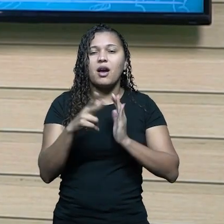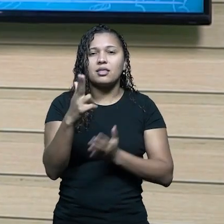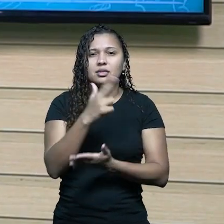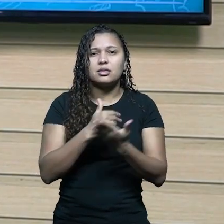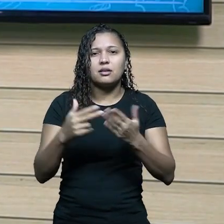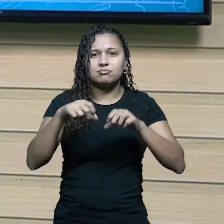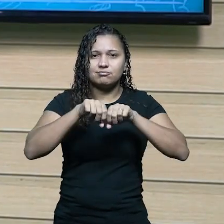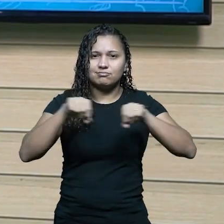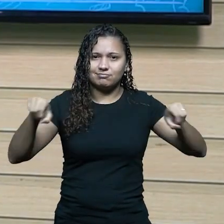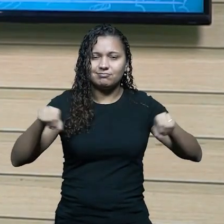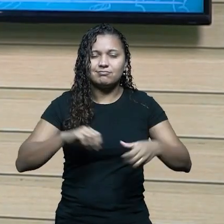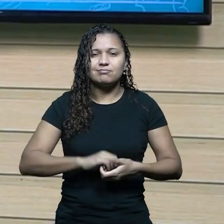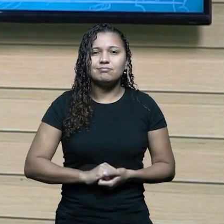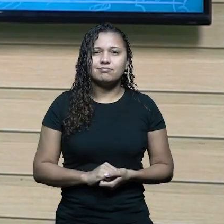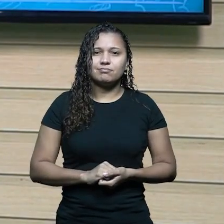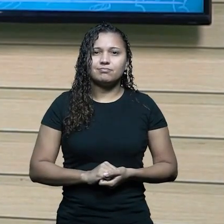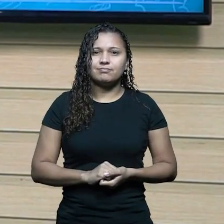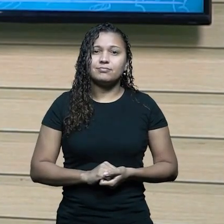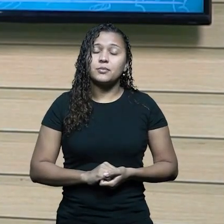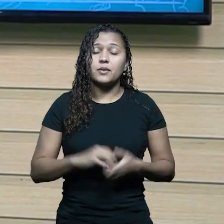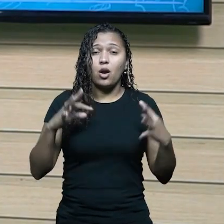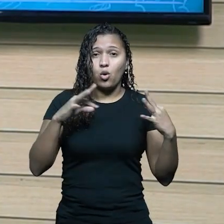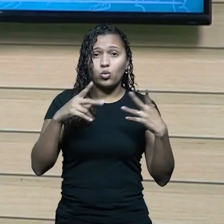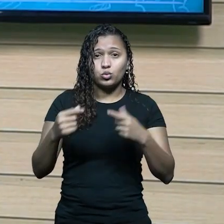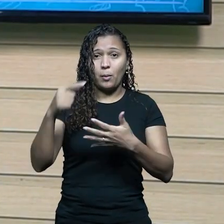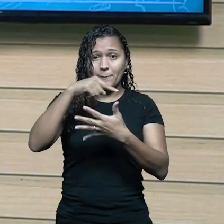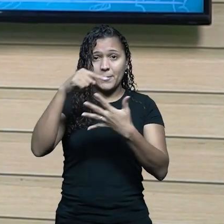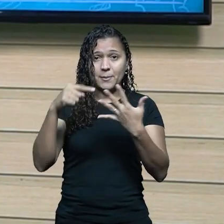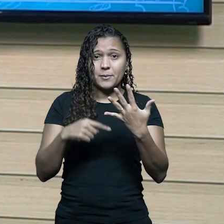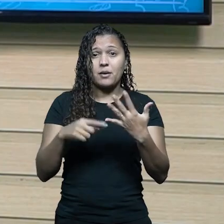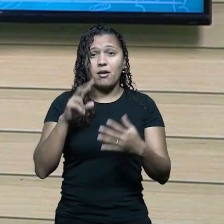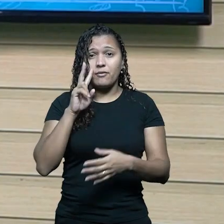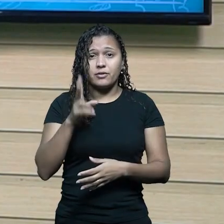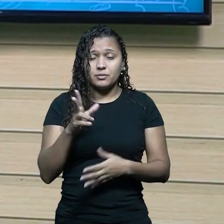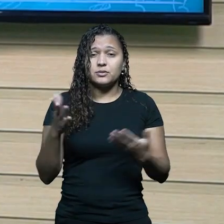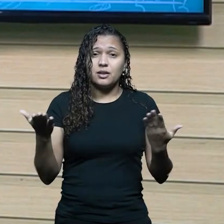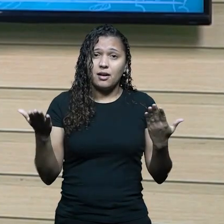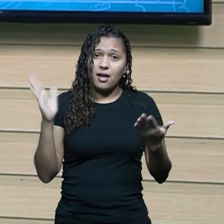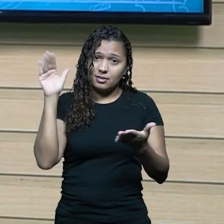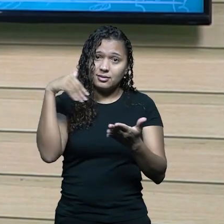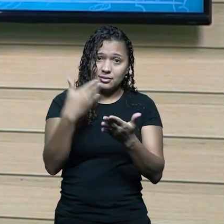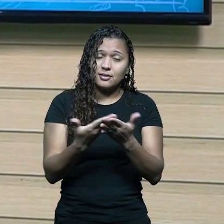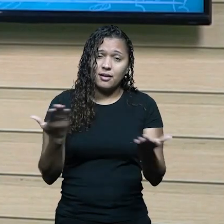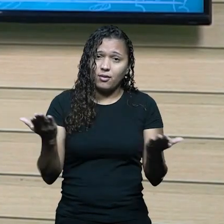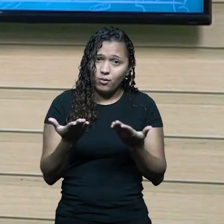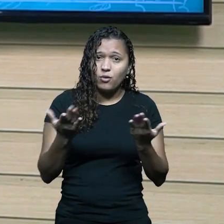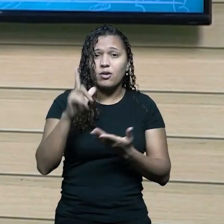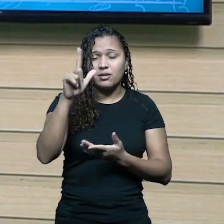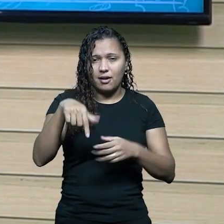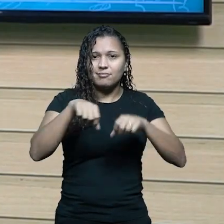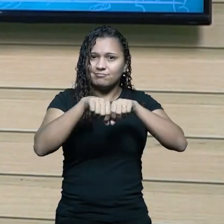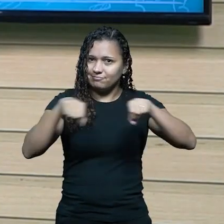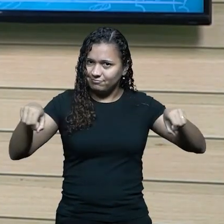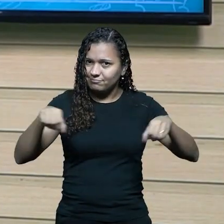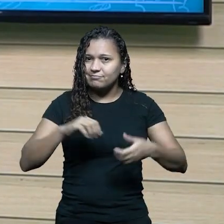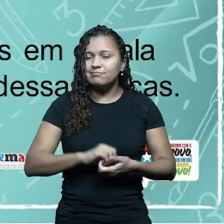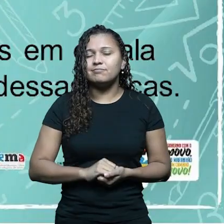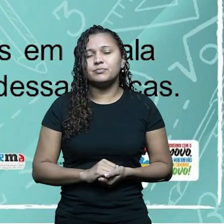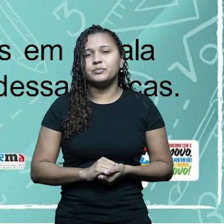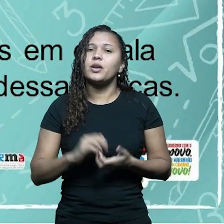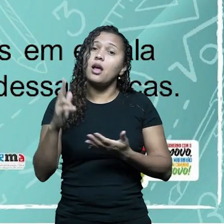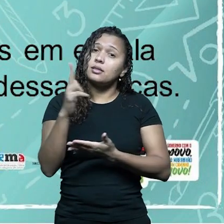do nosso desenho de tubulações também. Então, todos esses elementos que nós vimos até agora são todos apenas do desenho de